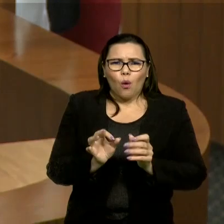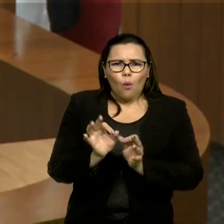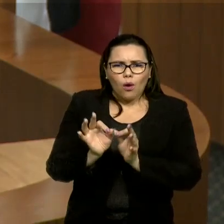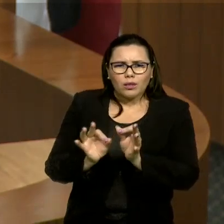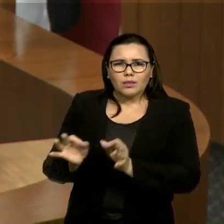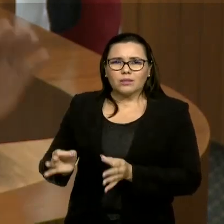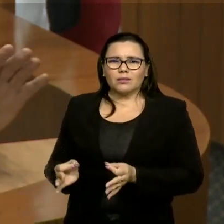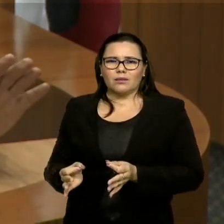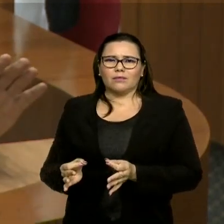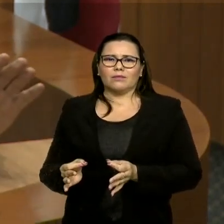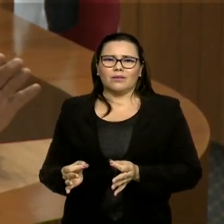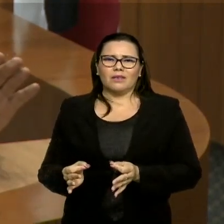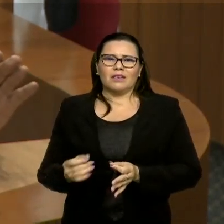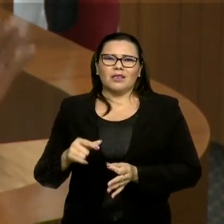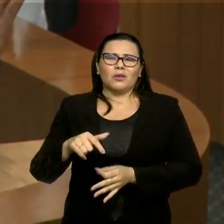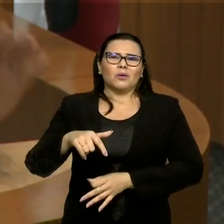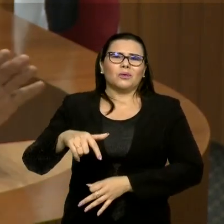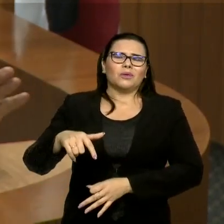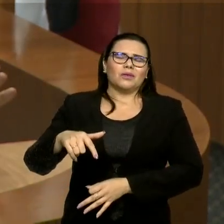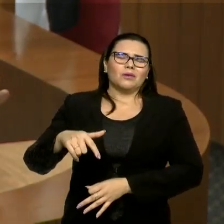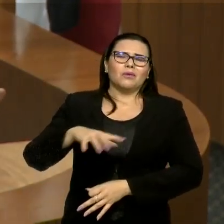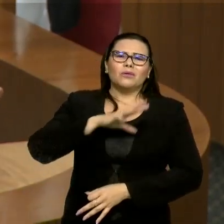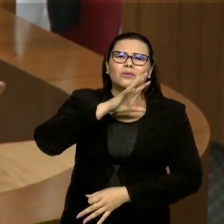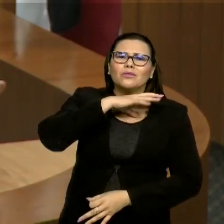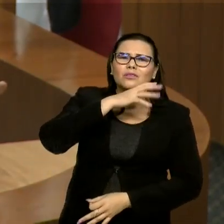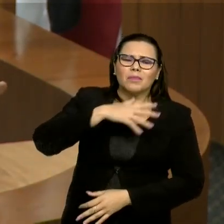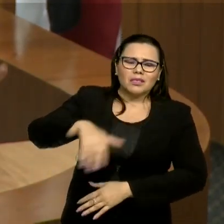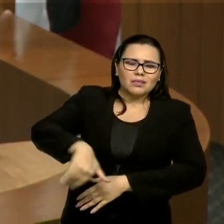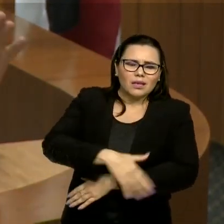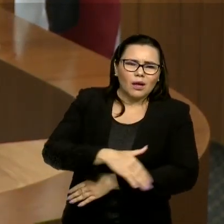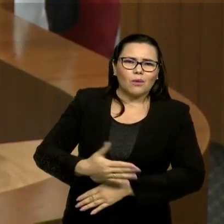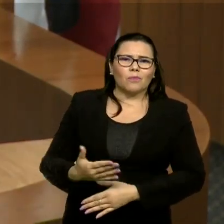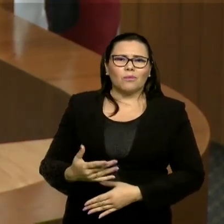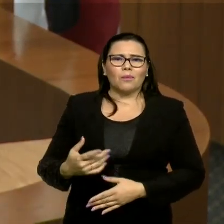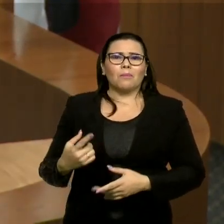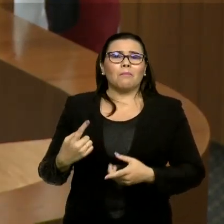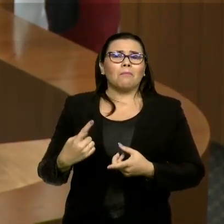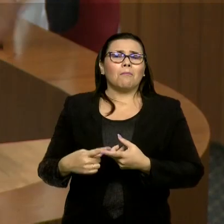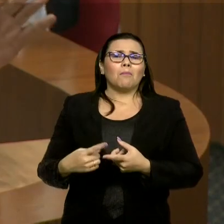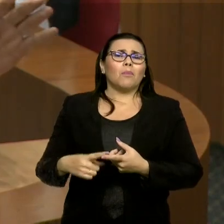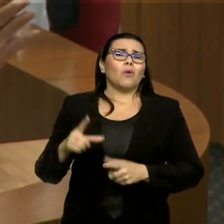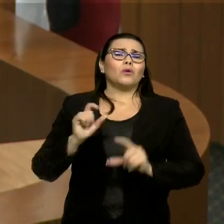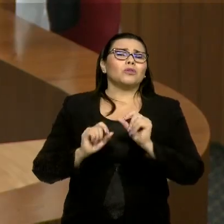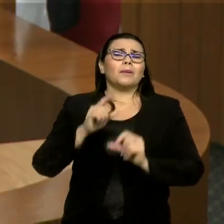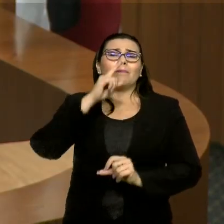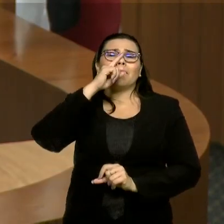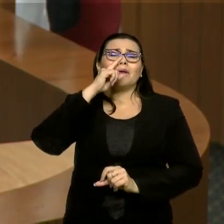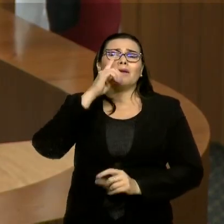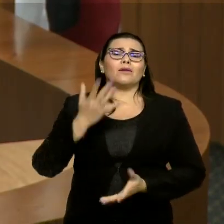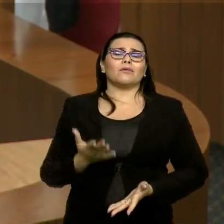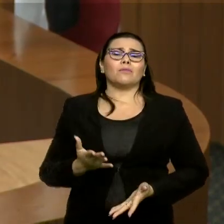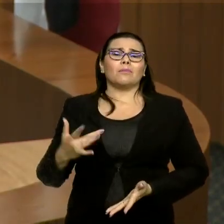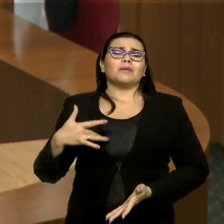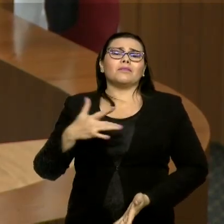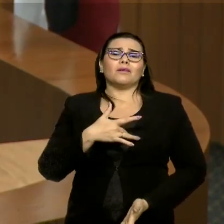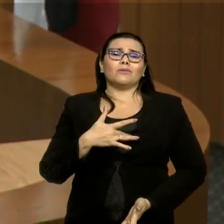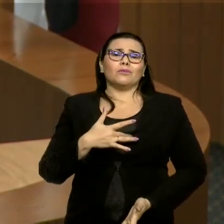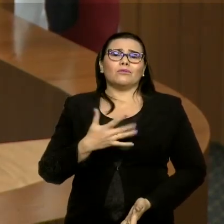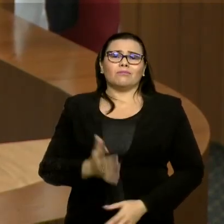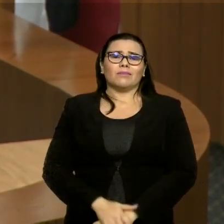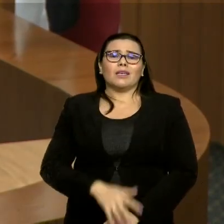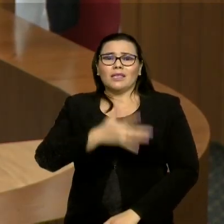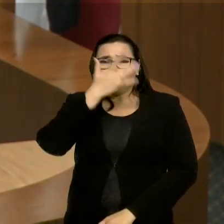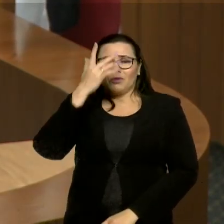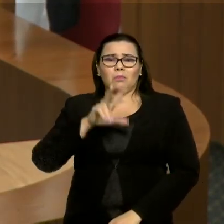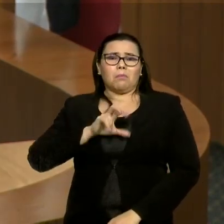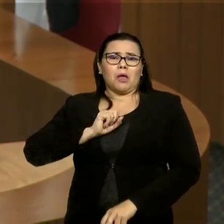saúde pública. Saúde pública. Como eu disse, Macabal, uma cidade de 110 mil habitantes, você tem 25 mil